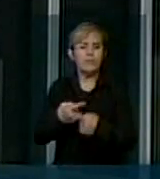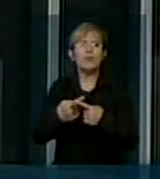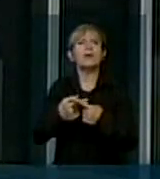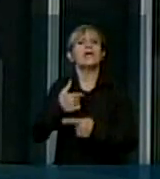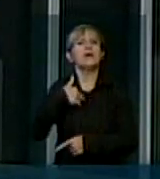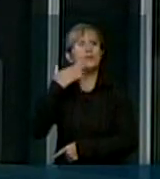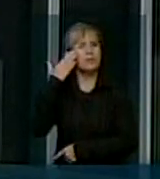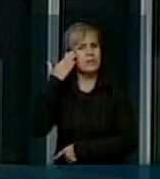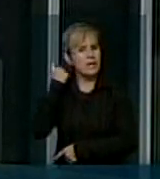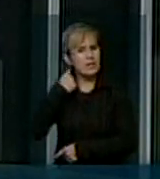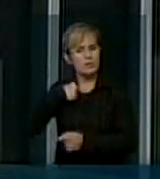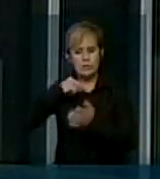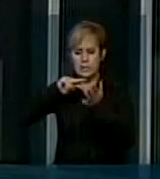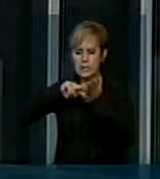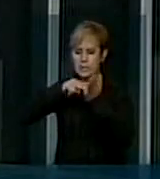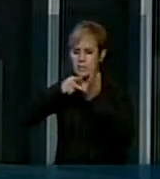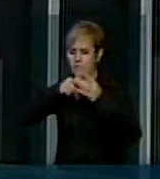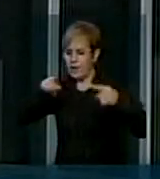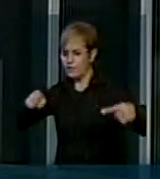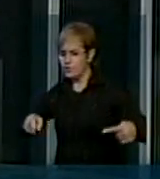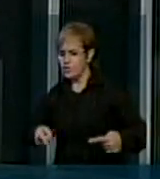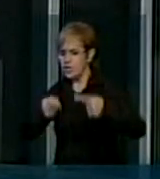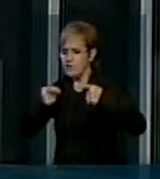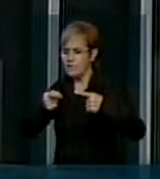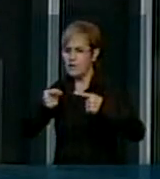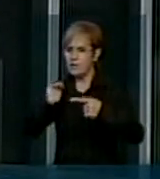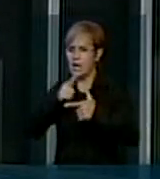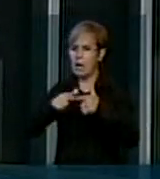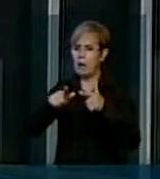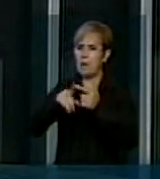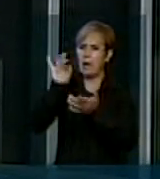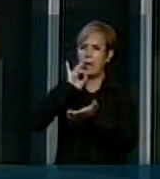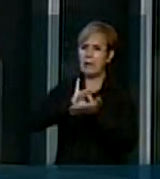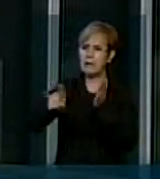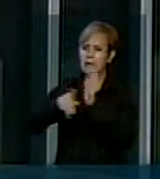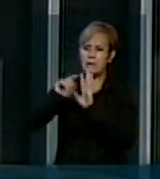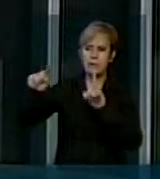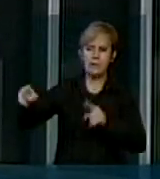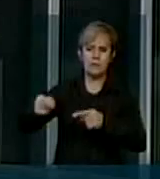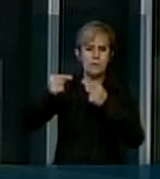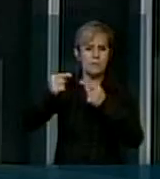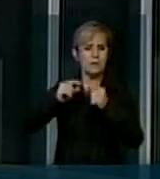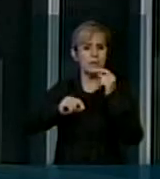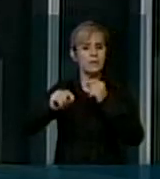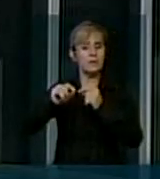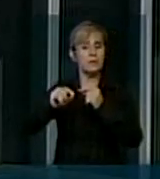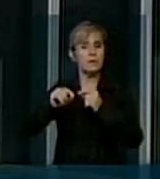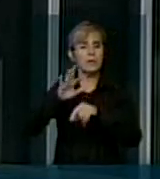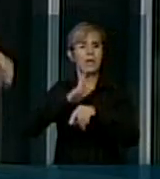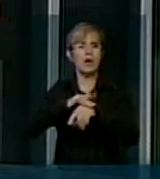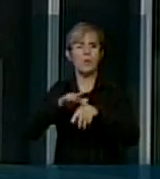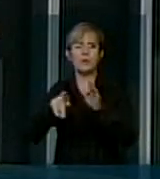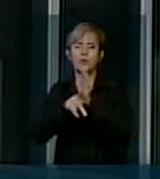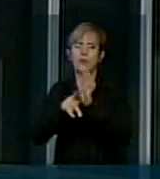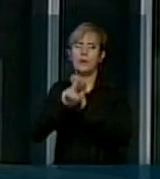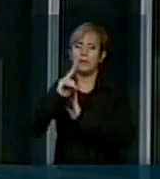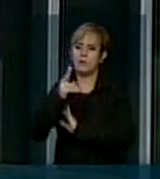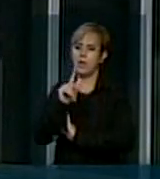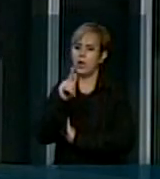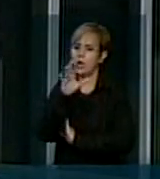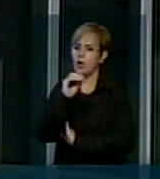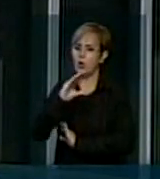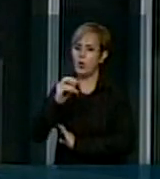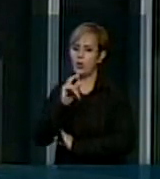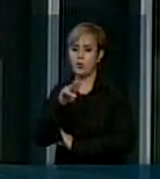que é enfrentar esse adversário terrível que o presidente Hugo Chávez enfrenta. Eu já enfrentei um